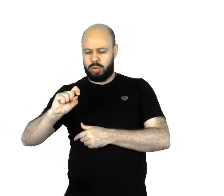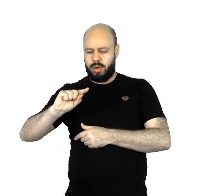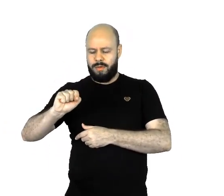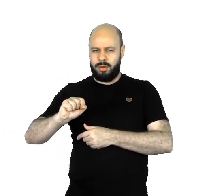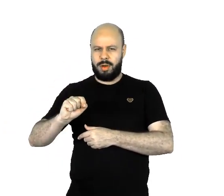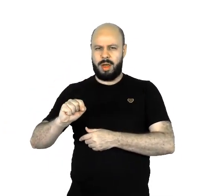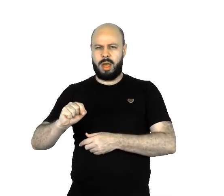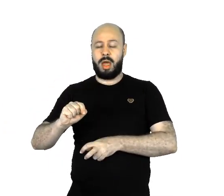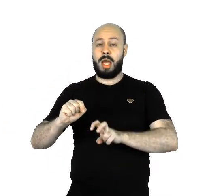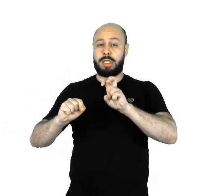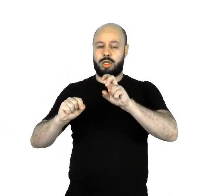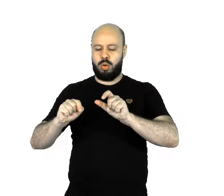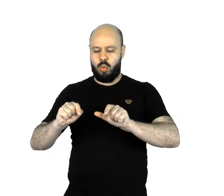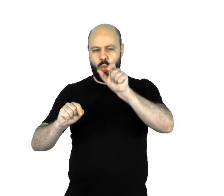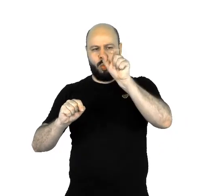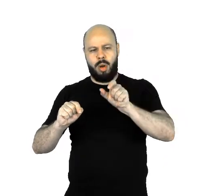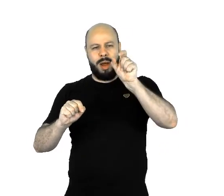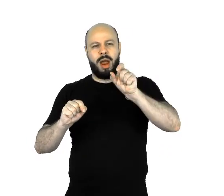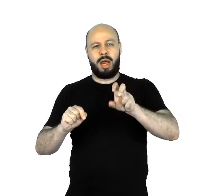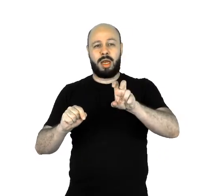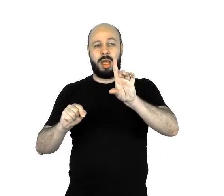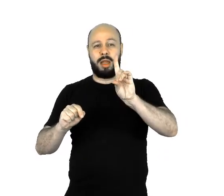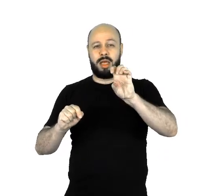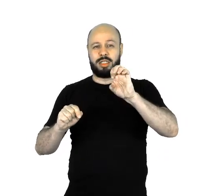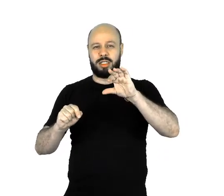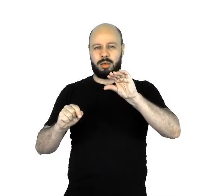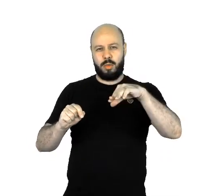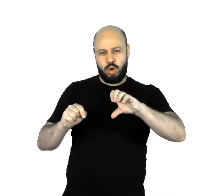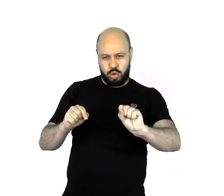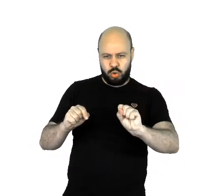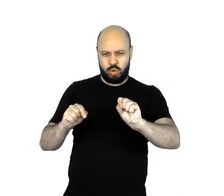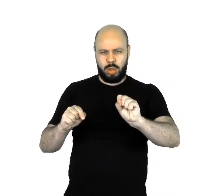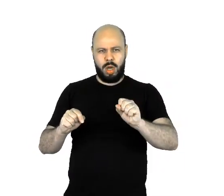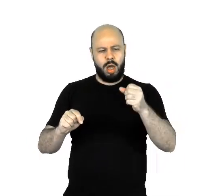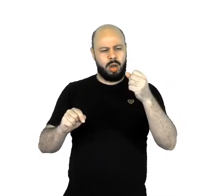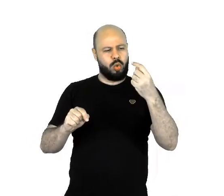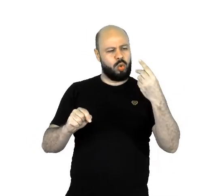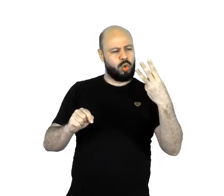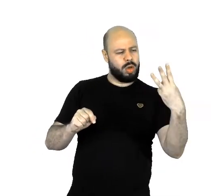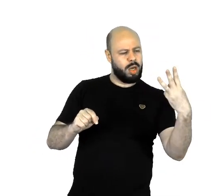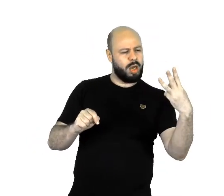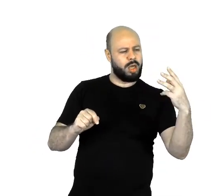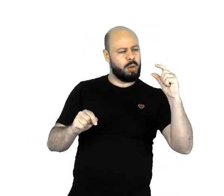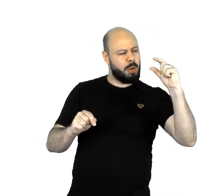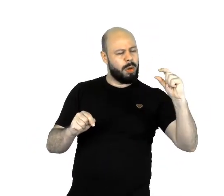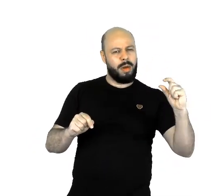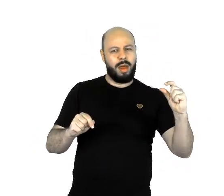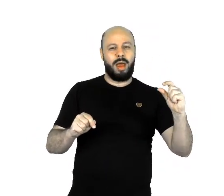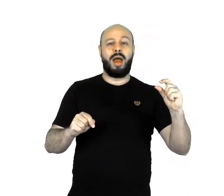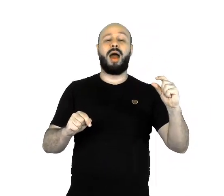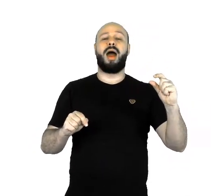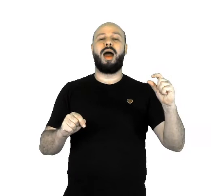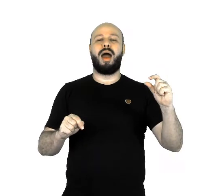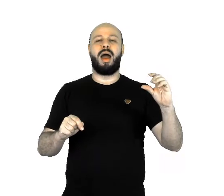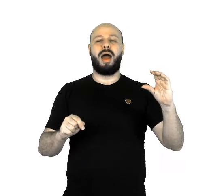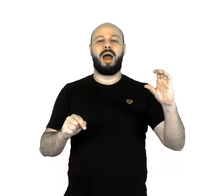5 barrinhas, 5 décimos. E 3 cubinhos, 3 centésimos, formando o número